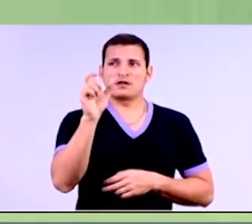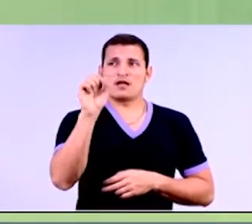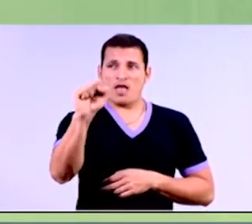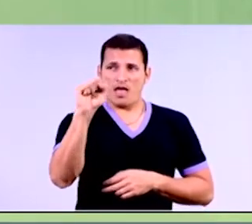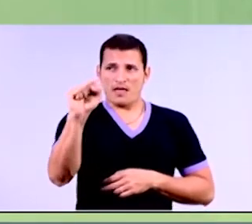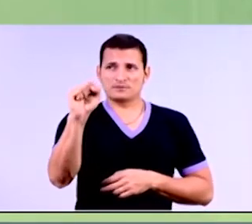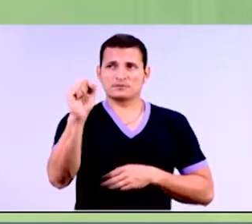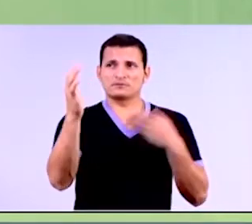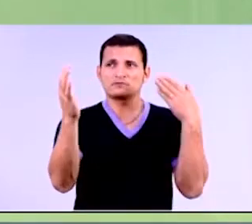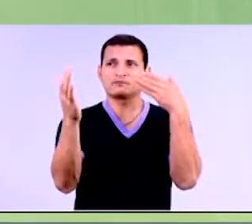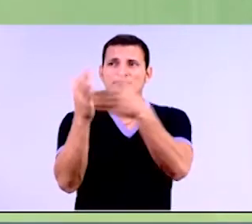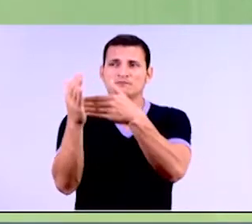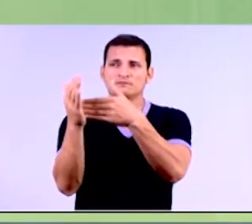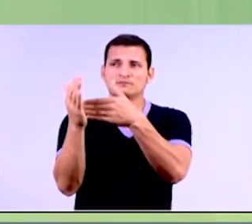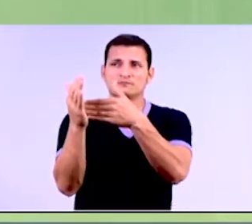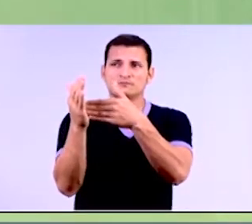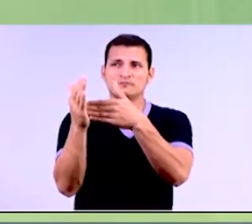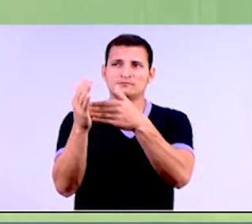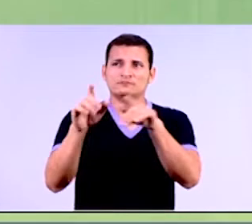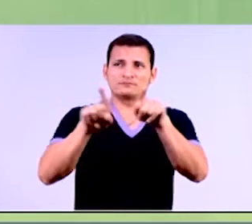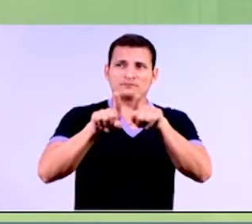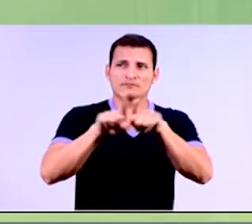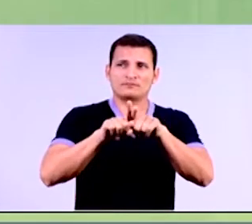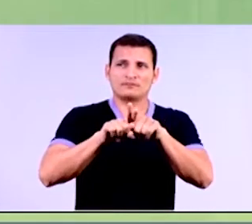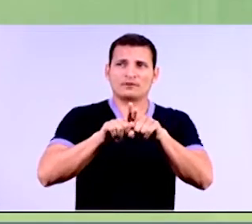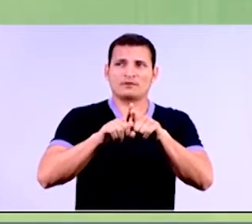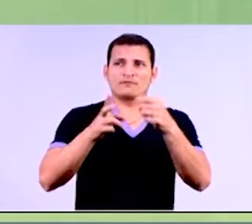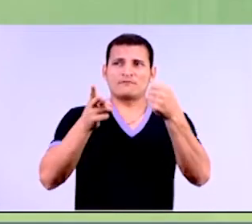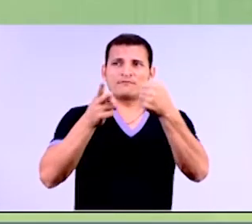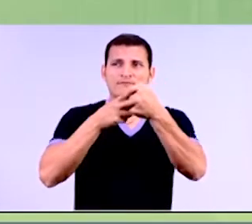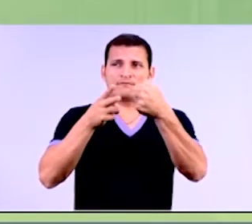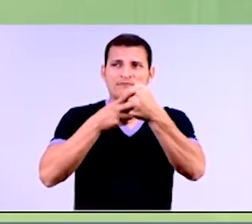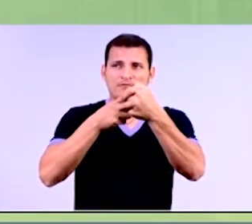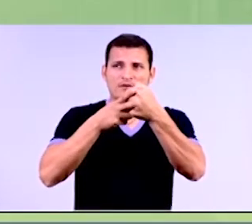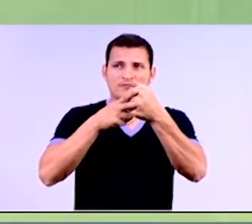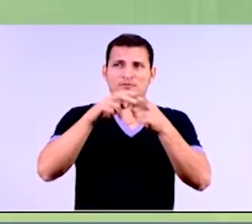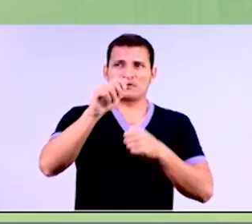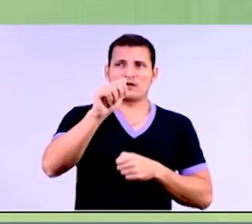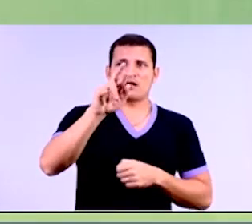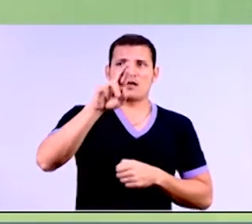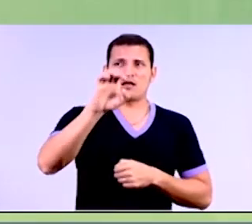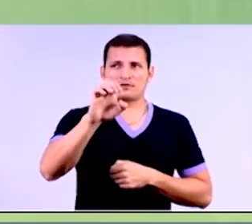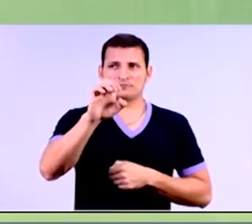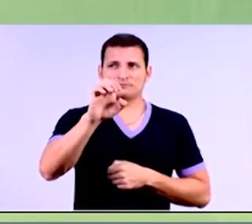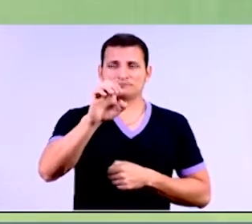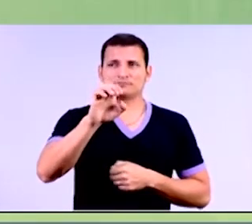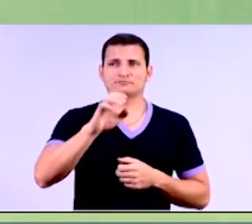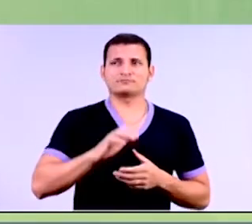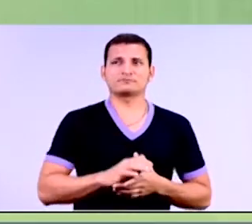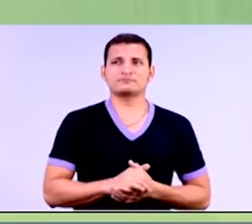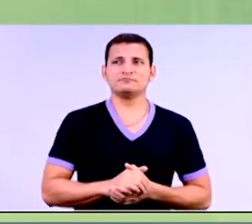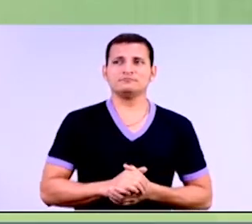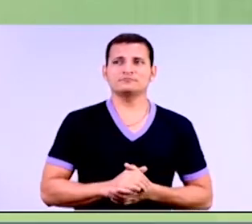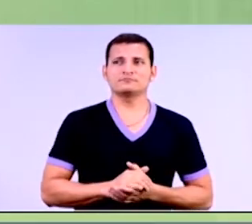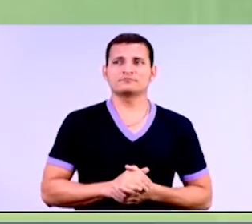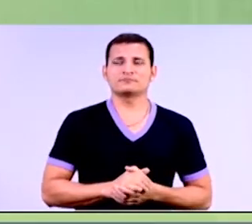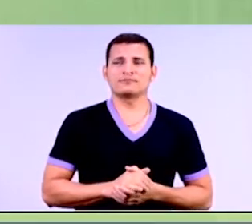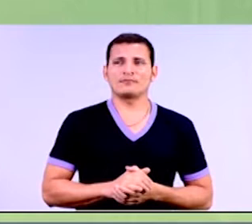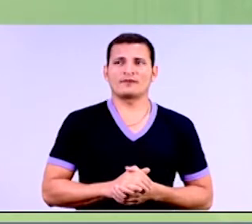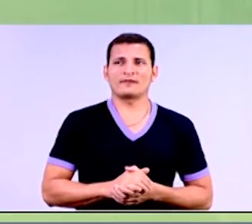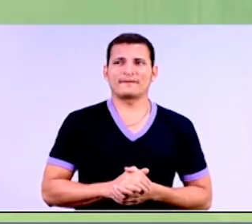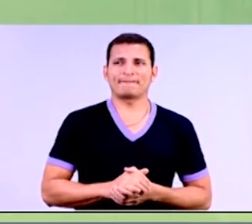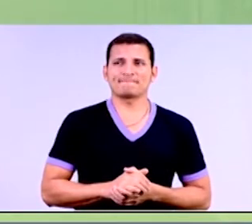não fosse ele, eu ficaria na dúvida. E também o verbo are, que está no plural, nós vamos ver também mais para frente o verbo to be,